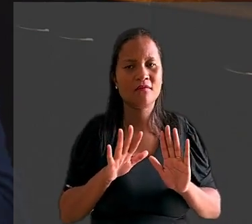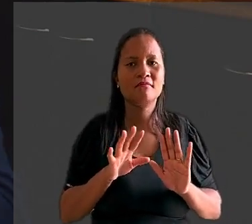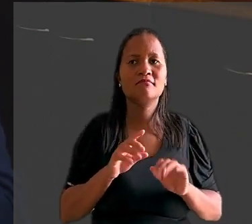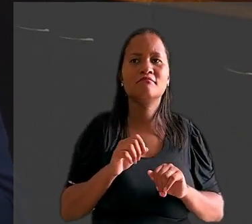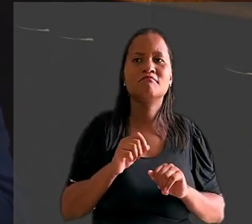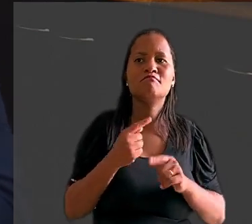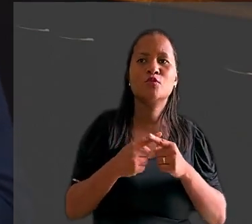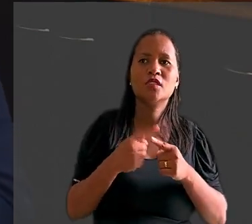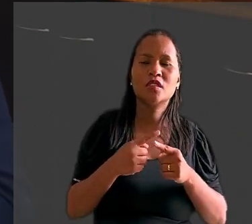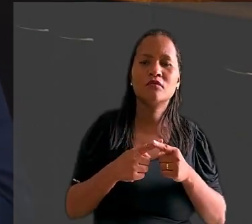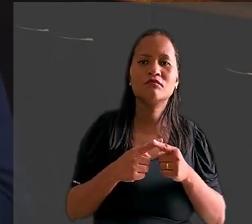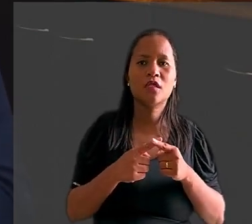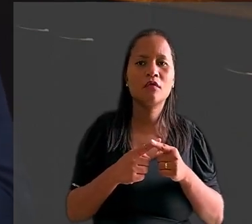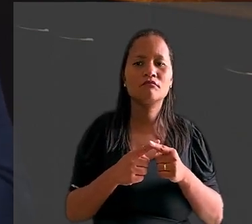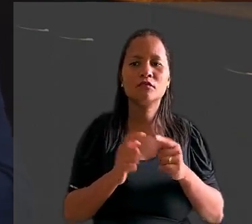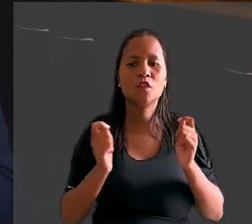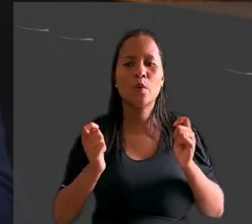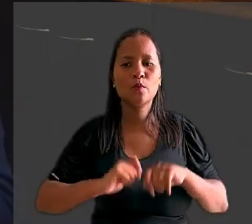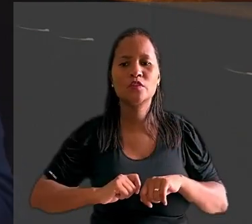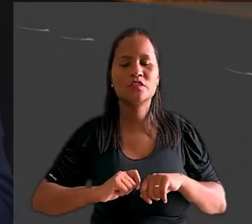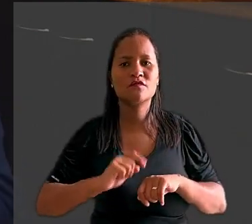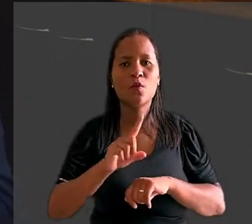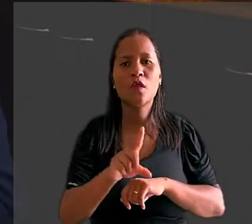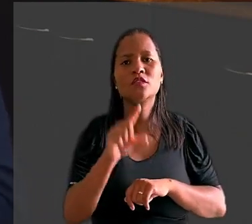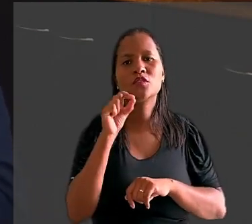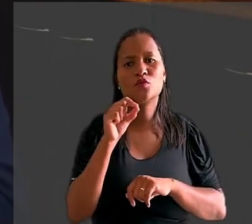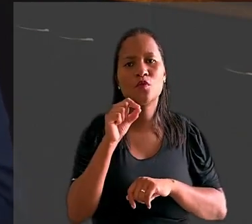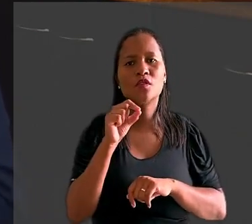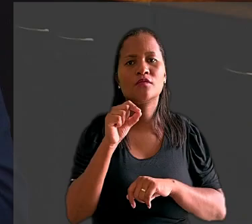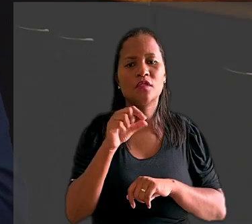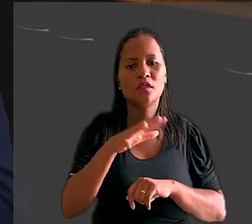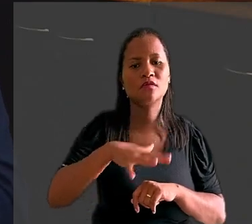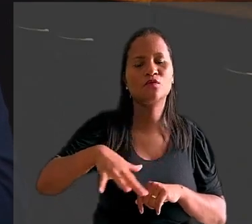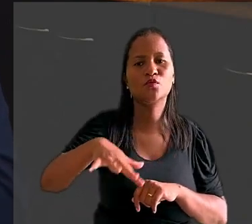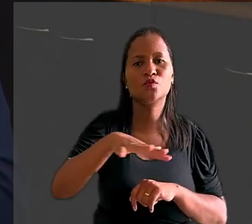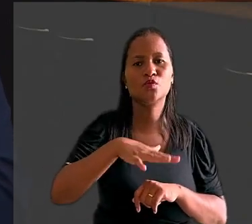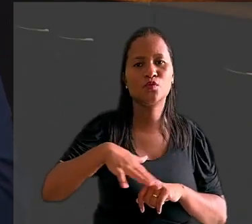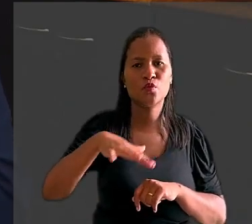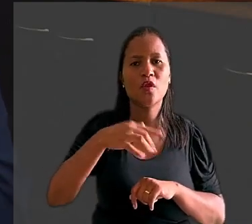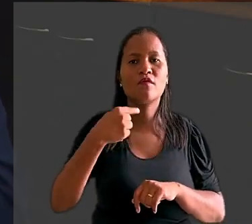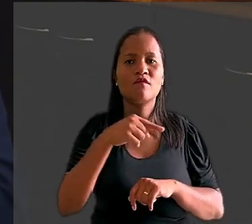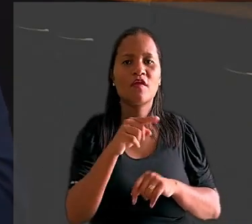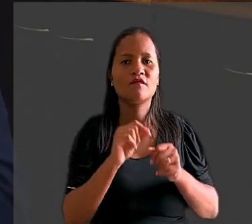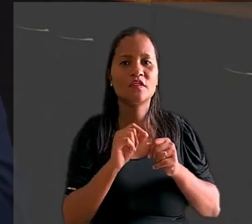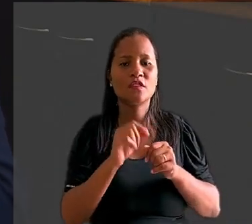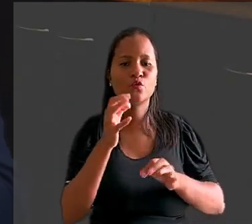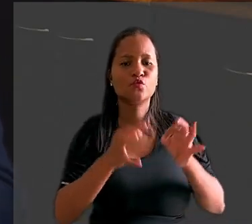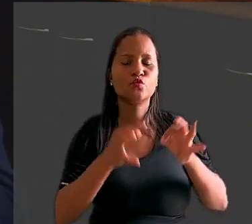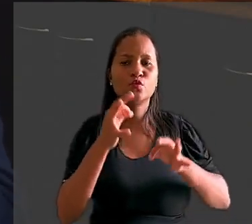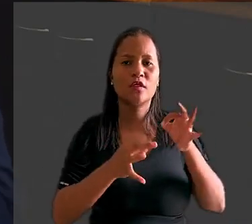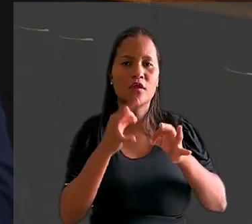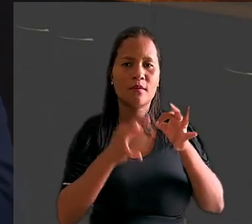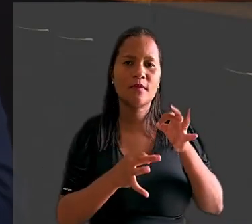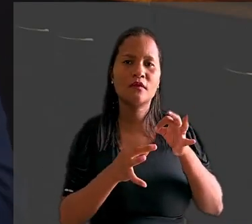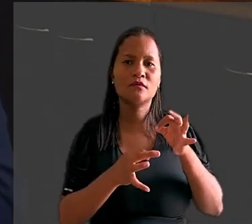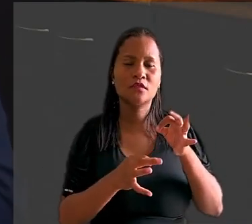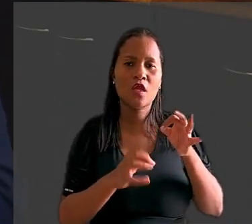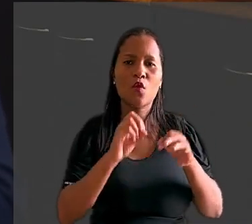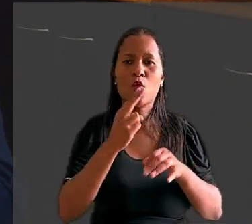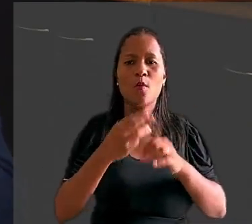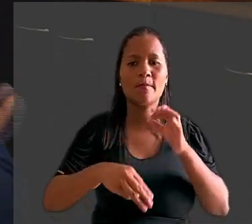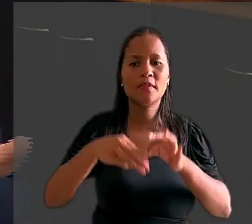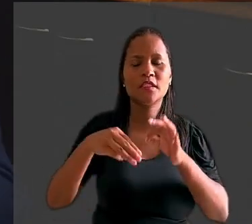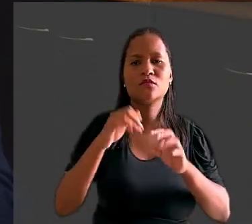partes, justamente por conta de não ser possível essa escolha do órgão que vai fazer o julgamento daquela